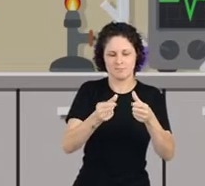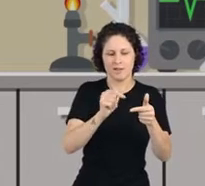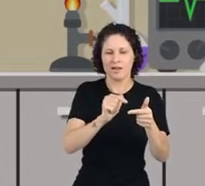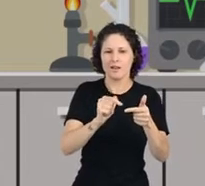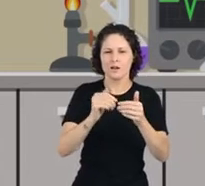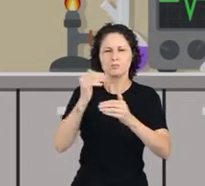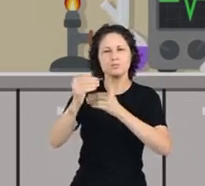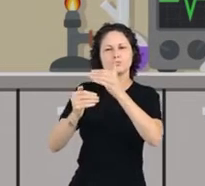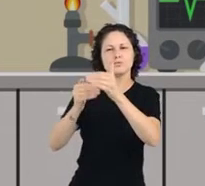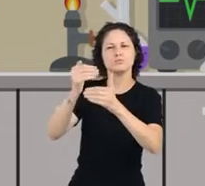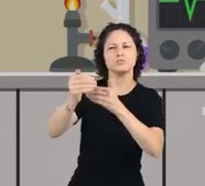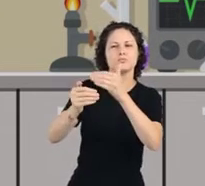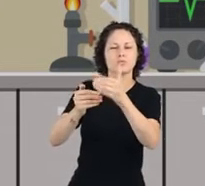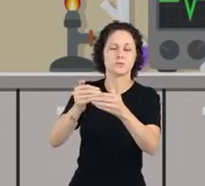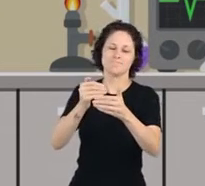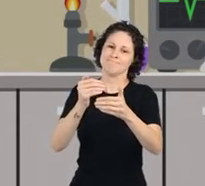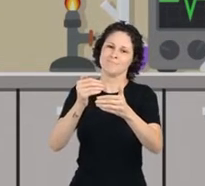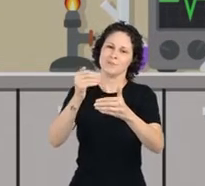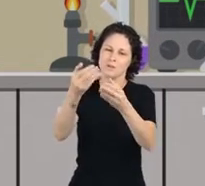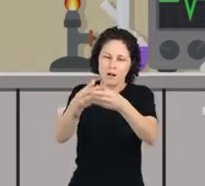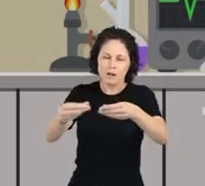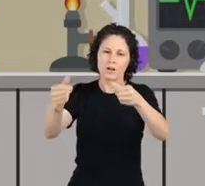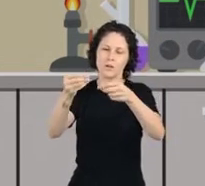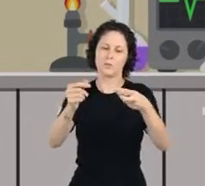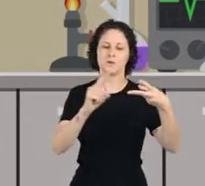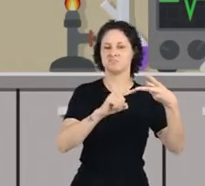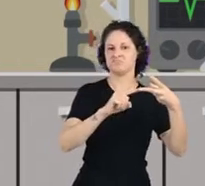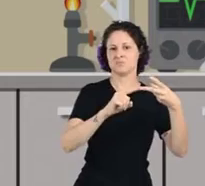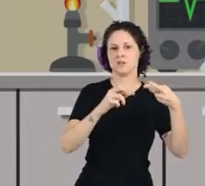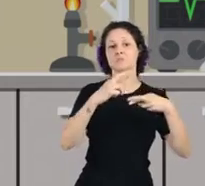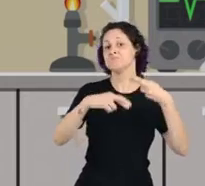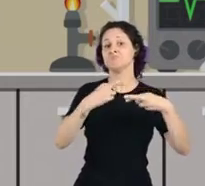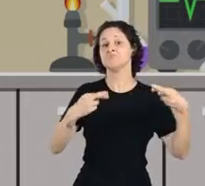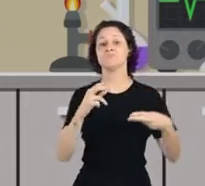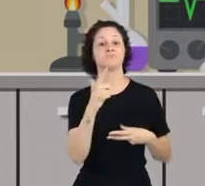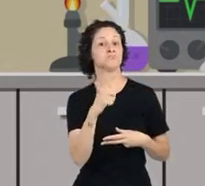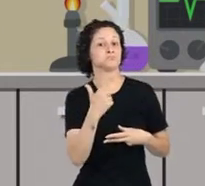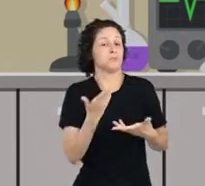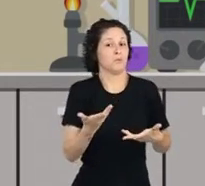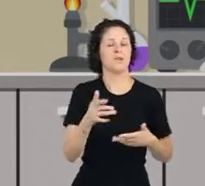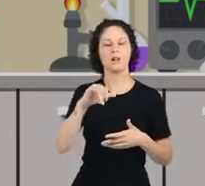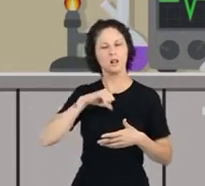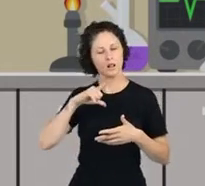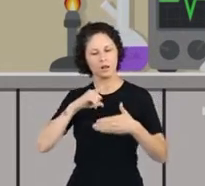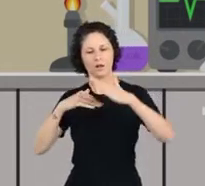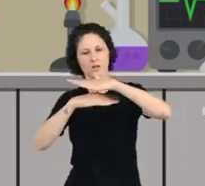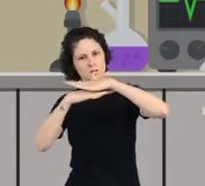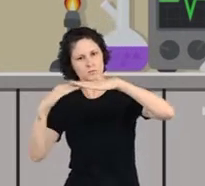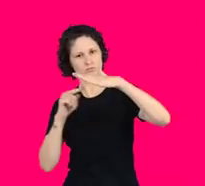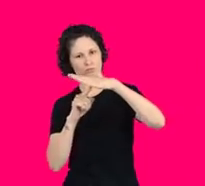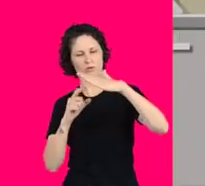decompõem, assim não podem ser reciclados. Um exemplo de plástico termorrígido são as solas dos